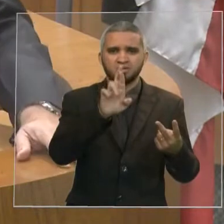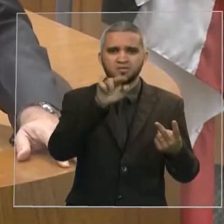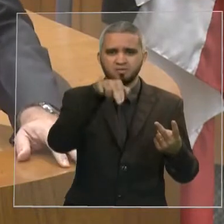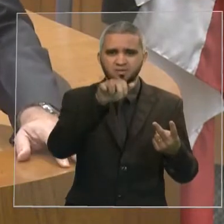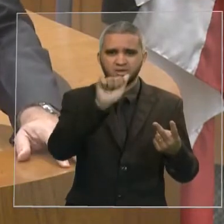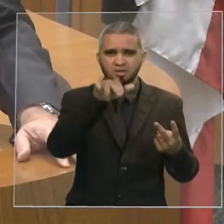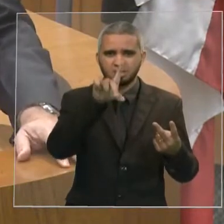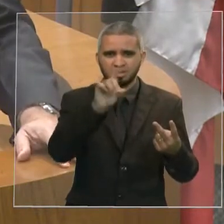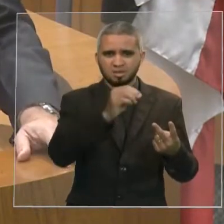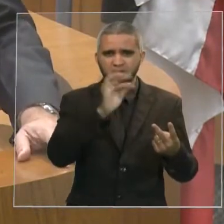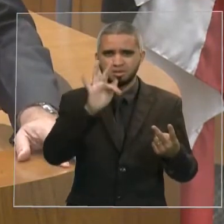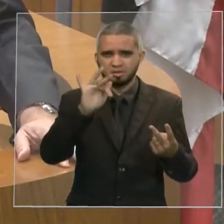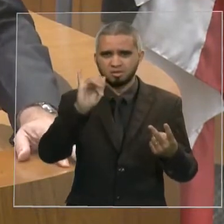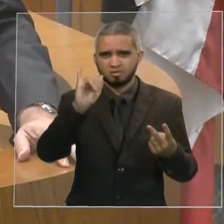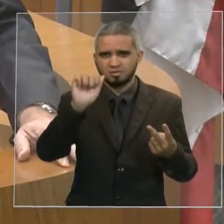outros.